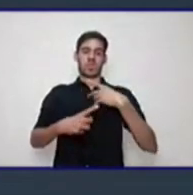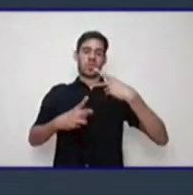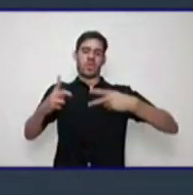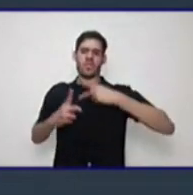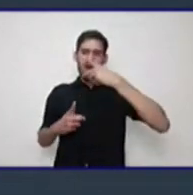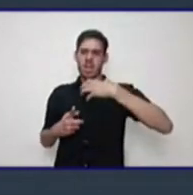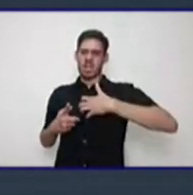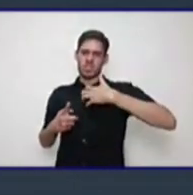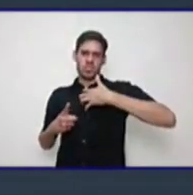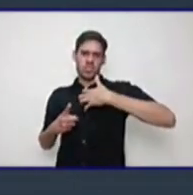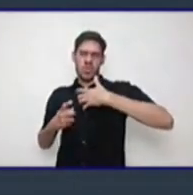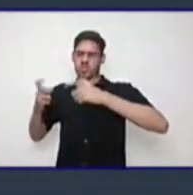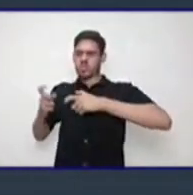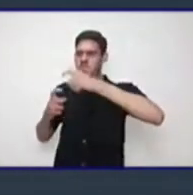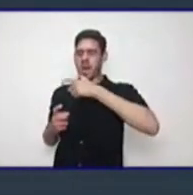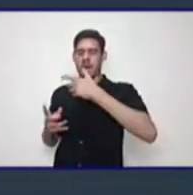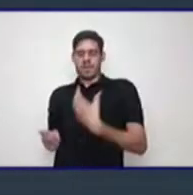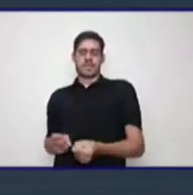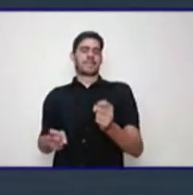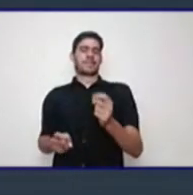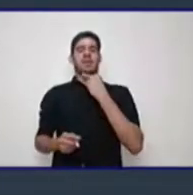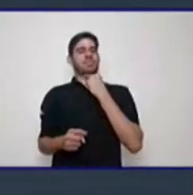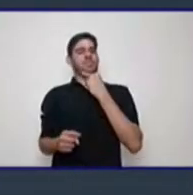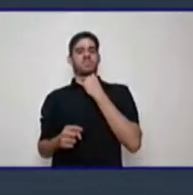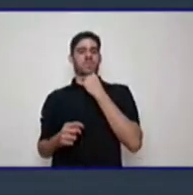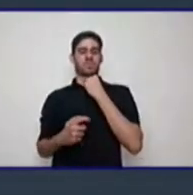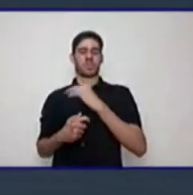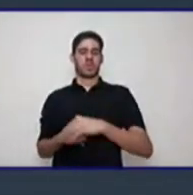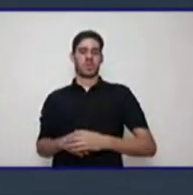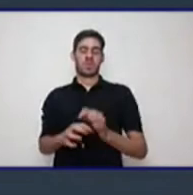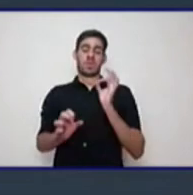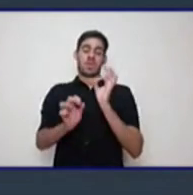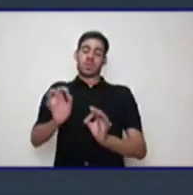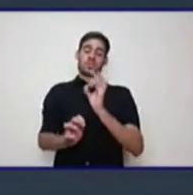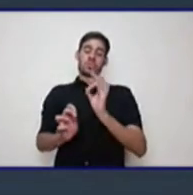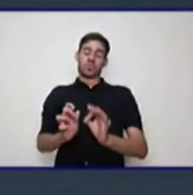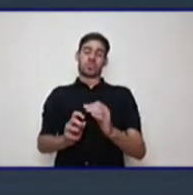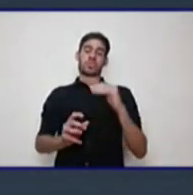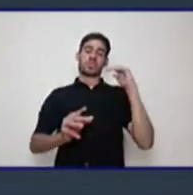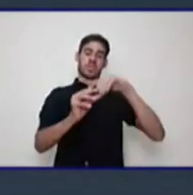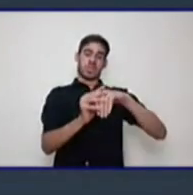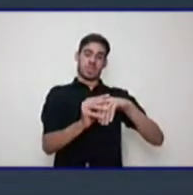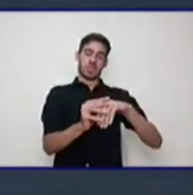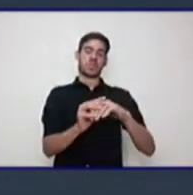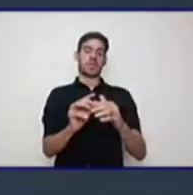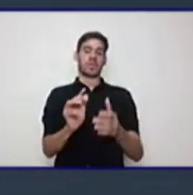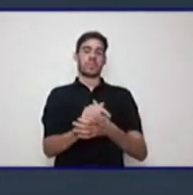ódio intolerável pela Justiça Eleitoral, a meu sentir.